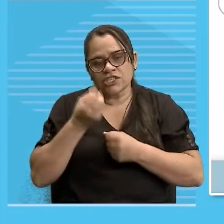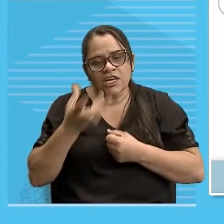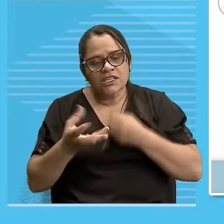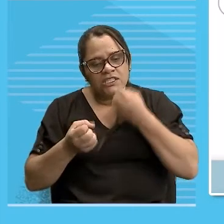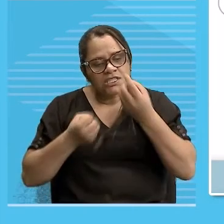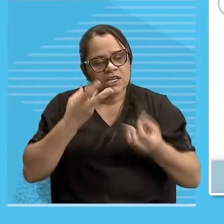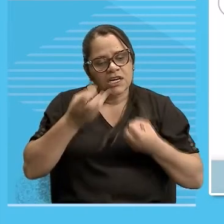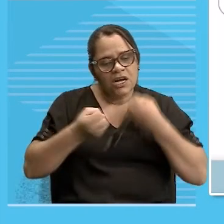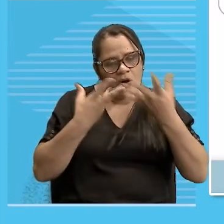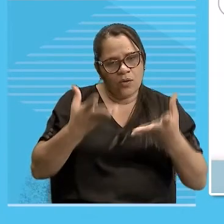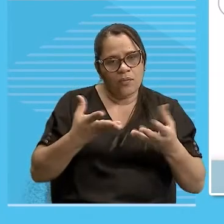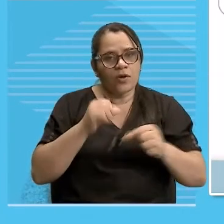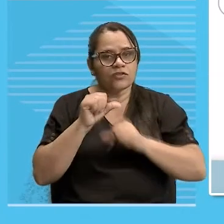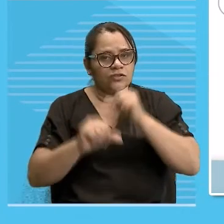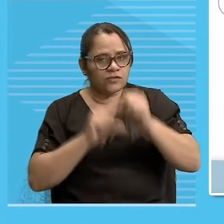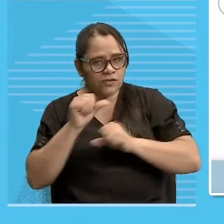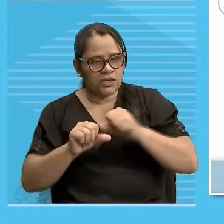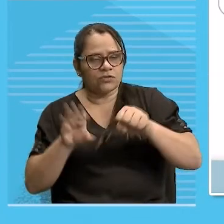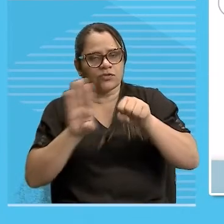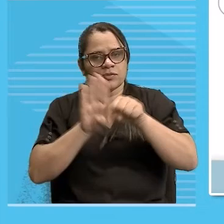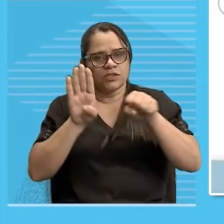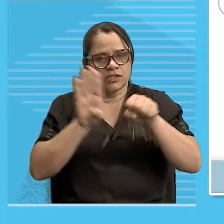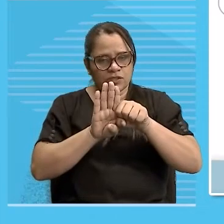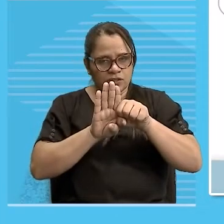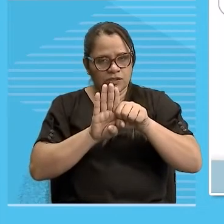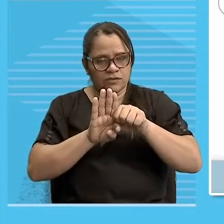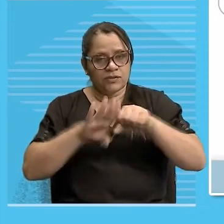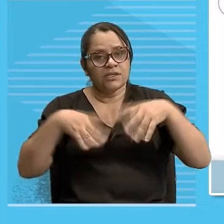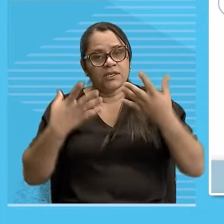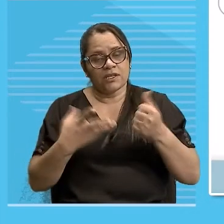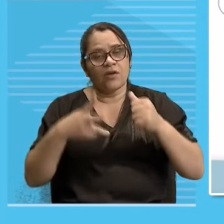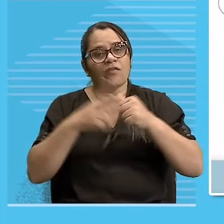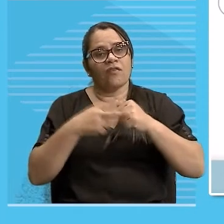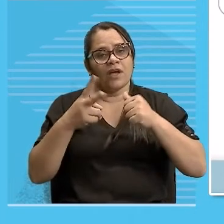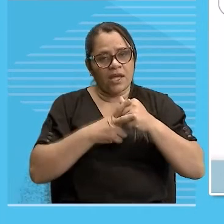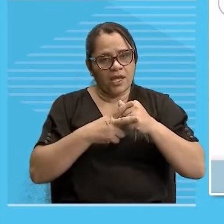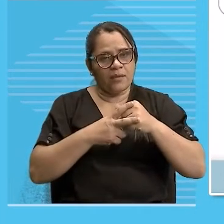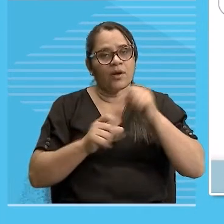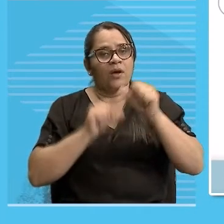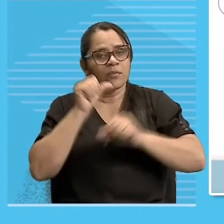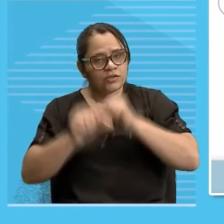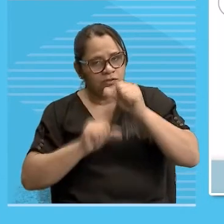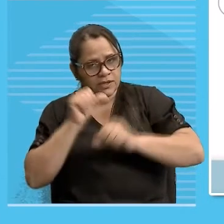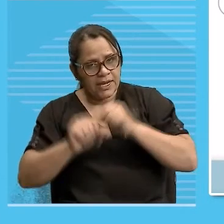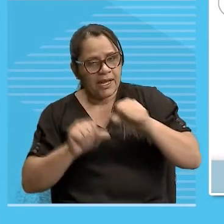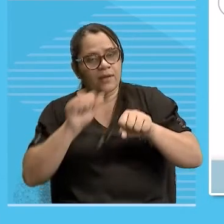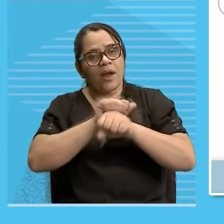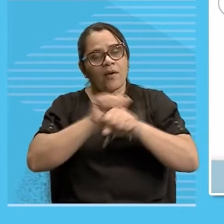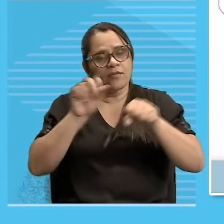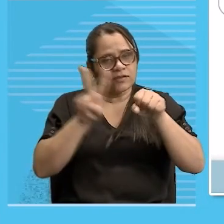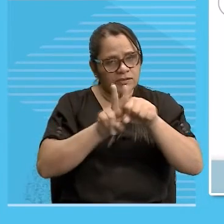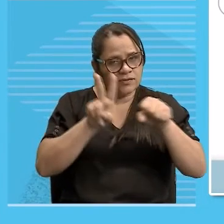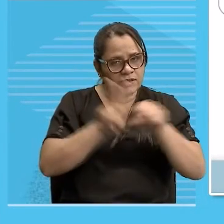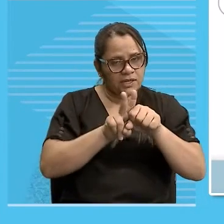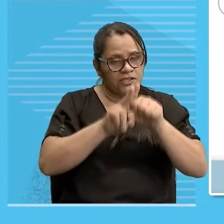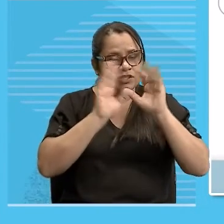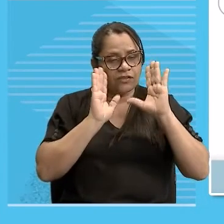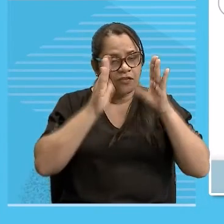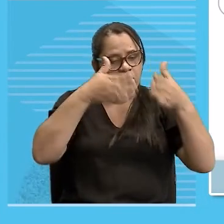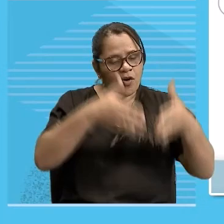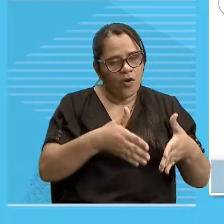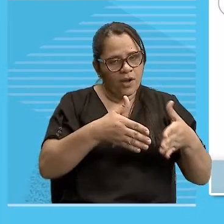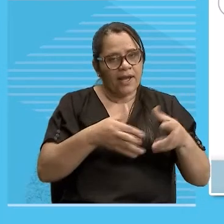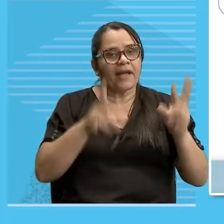já disse, gente, verbo vai ser modificado por advérbio, que vai indicar a intensidade relacionada